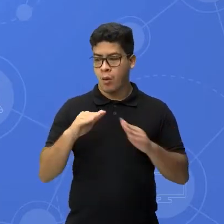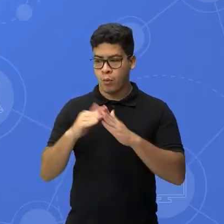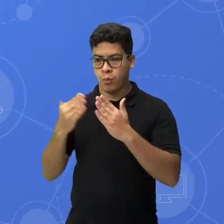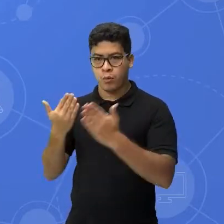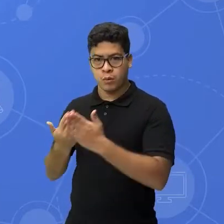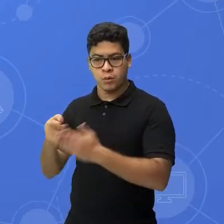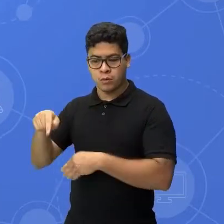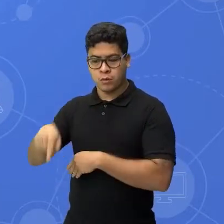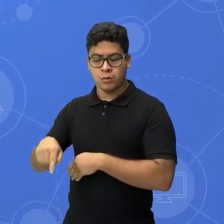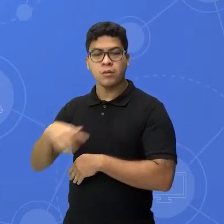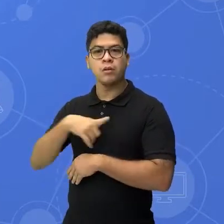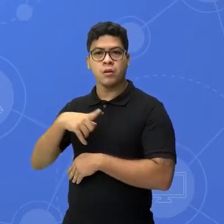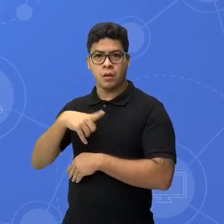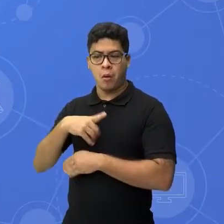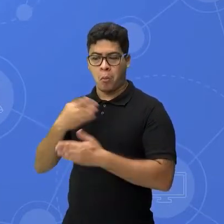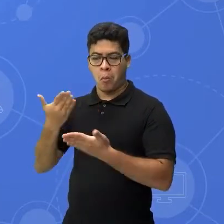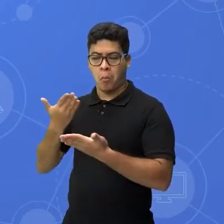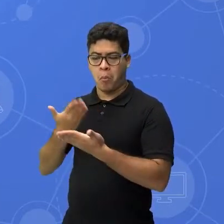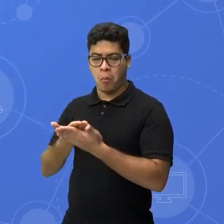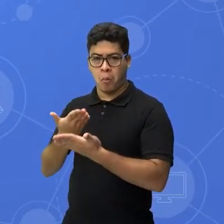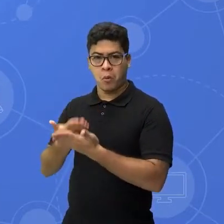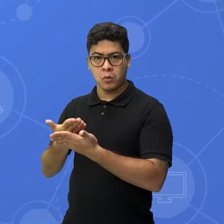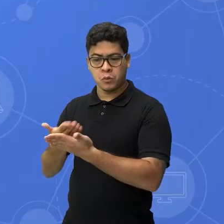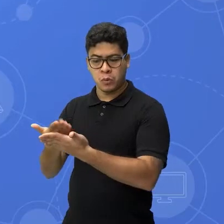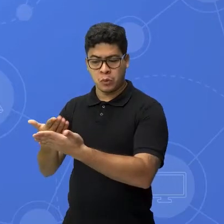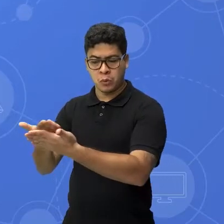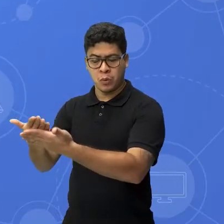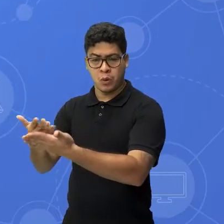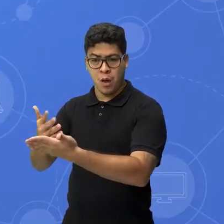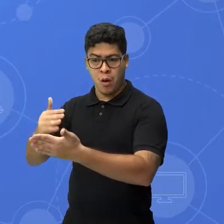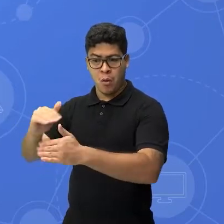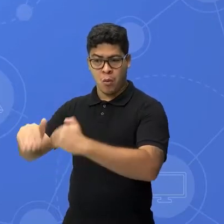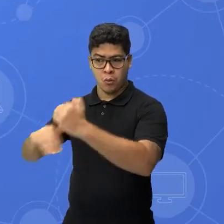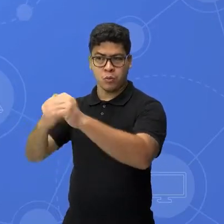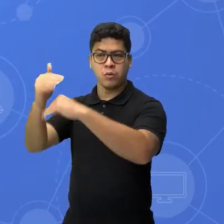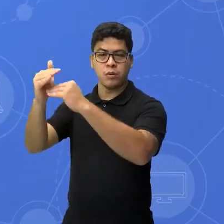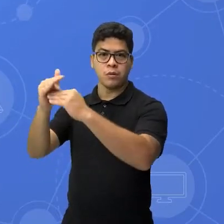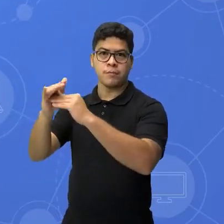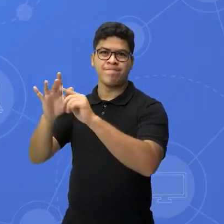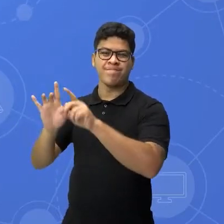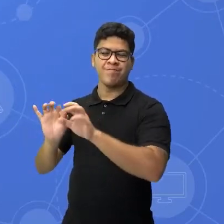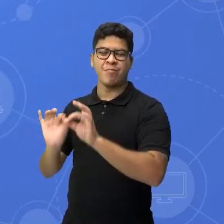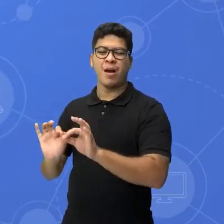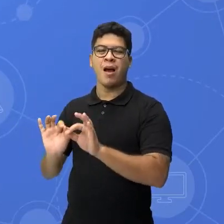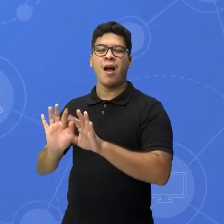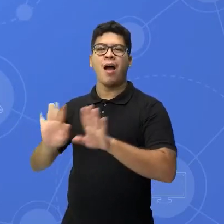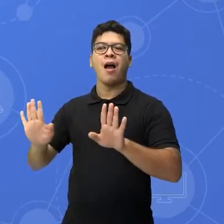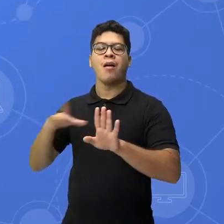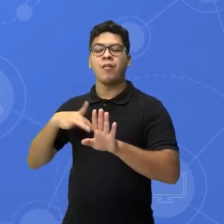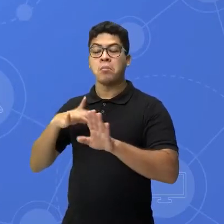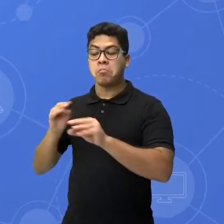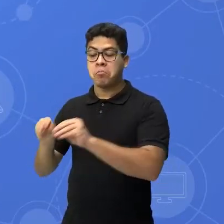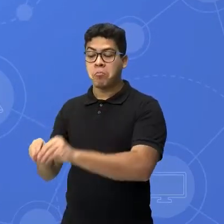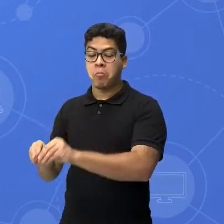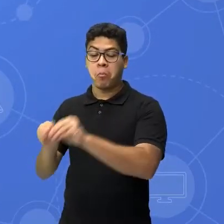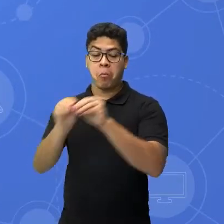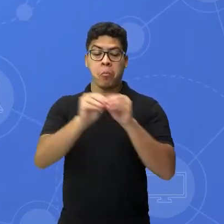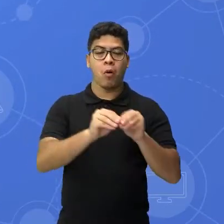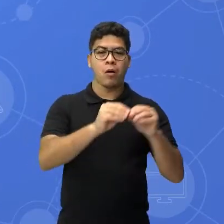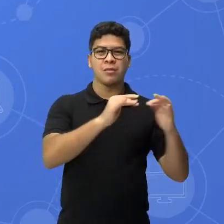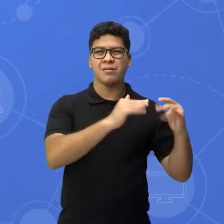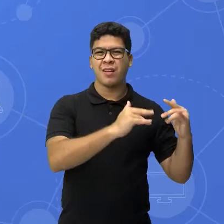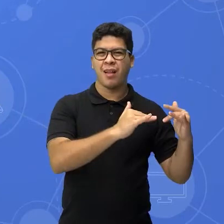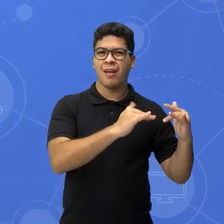se qualificam, muitas vezes eles vão. Para fazer isso, é preciso sair da zona rural e ir para a cidade. E aí, na